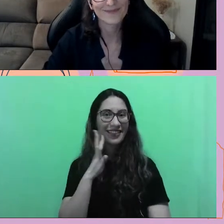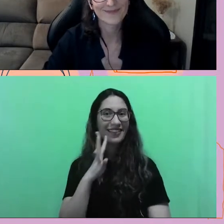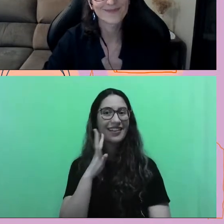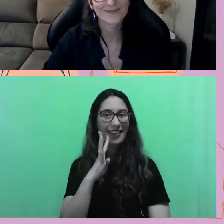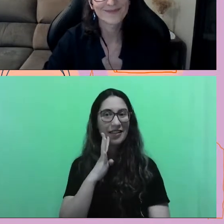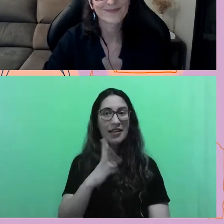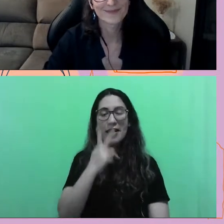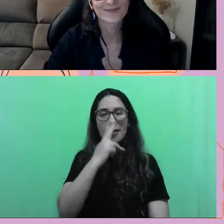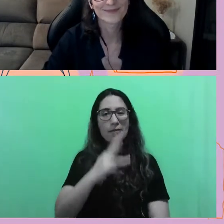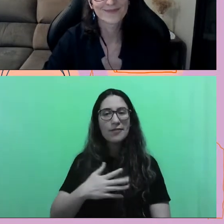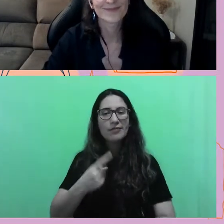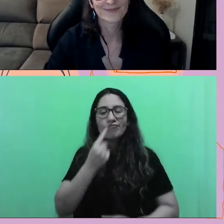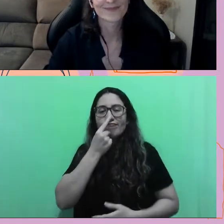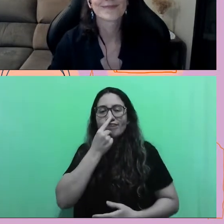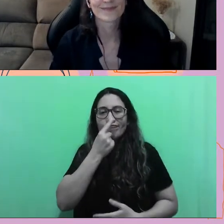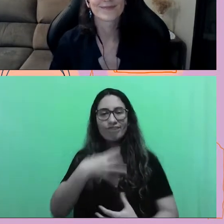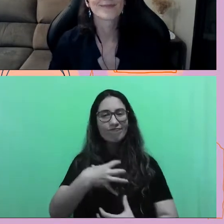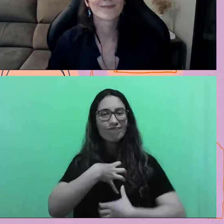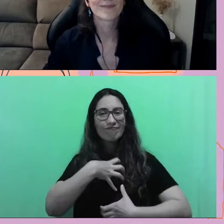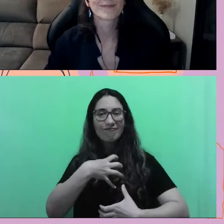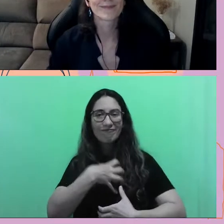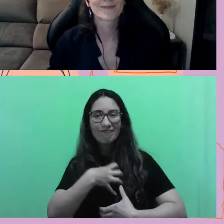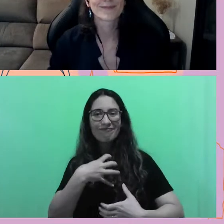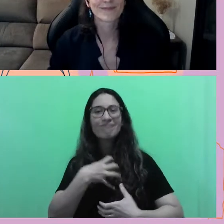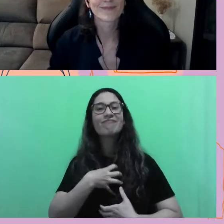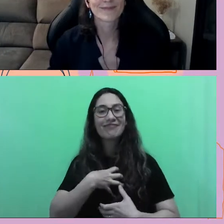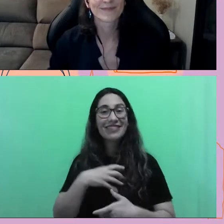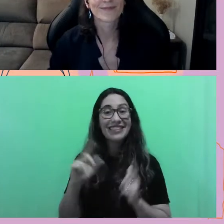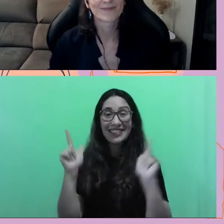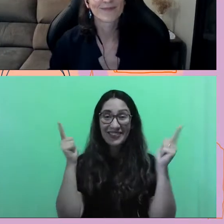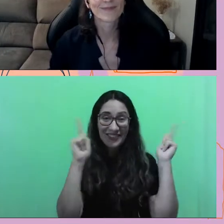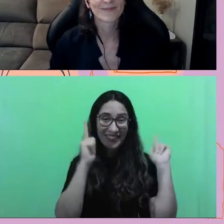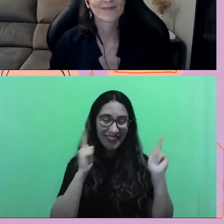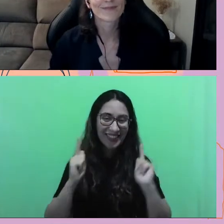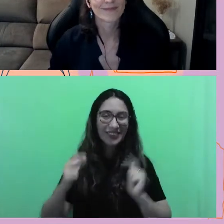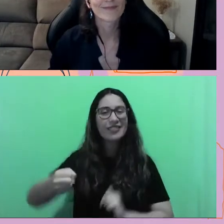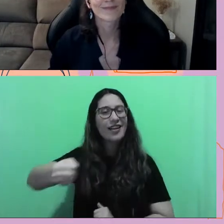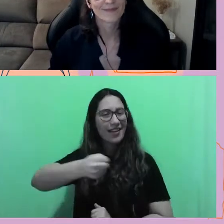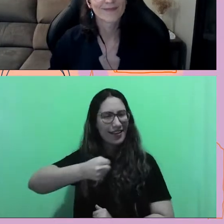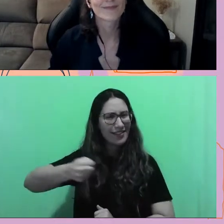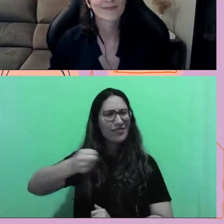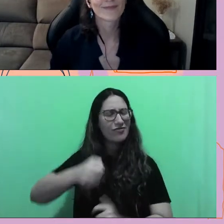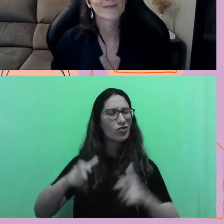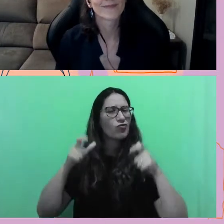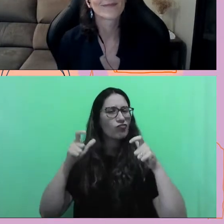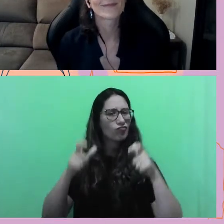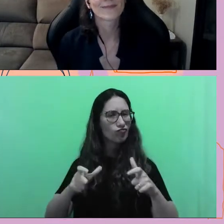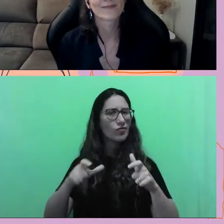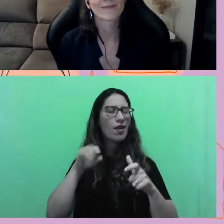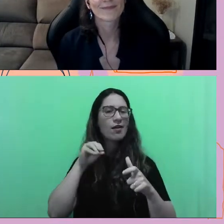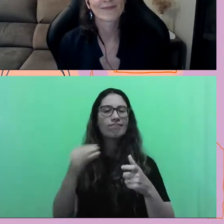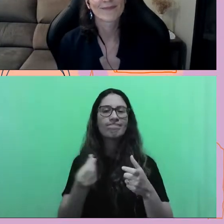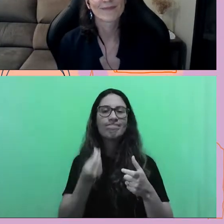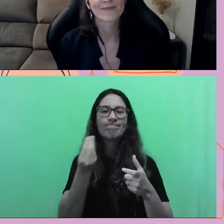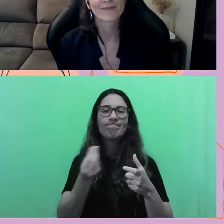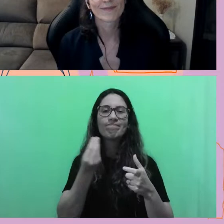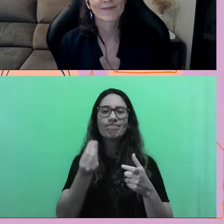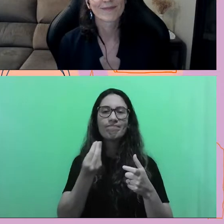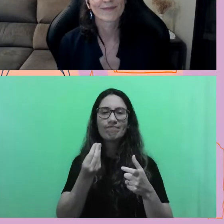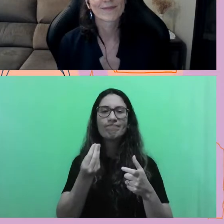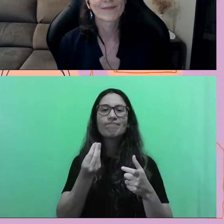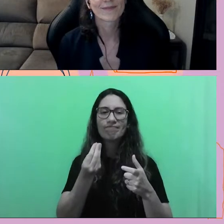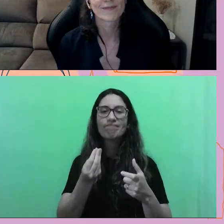um hobby, sabe? Acaba virando um divertimento, e aí a cerveja sai desse lugar do